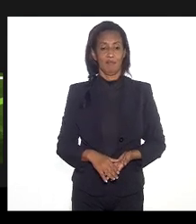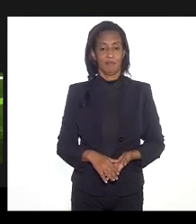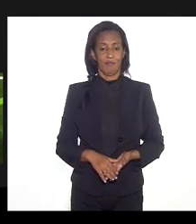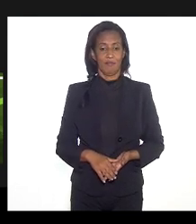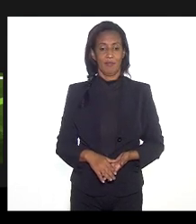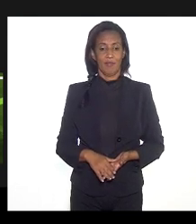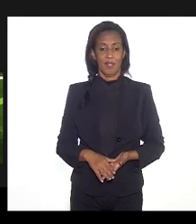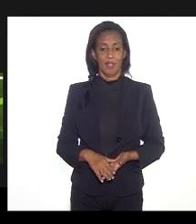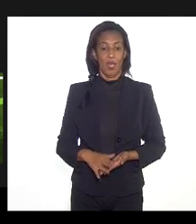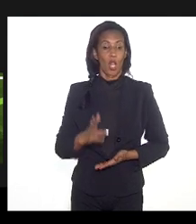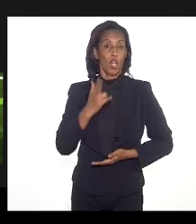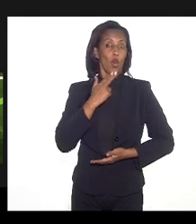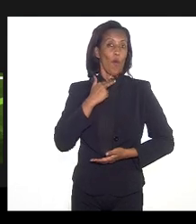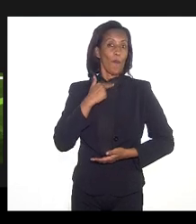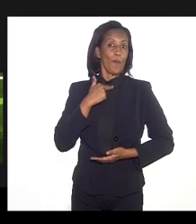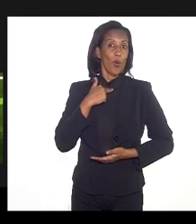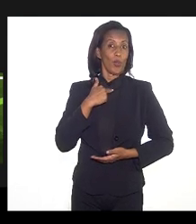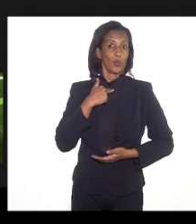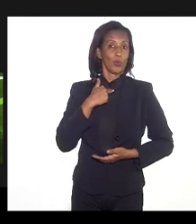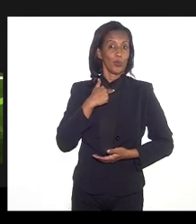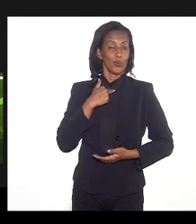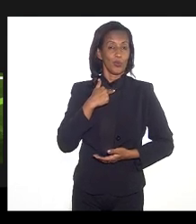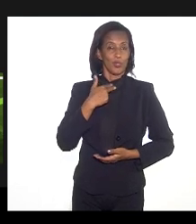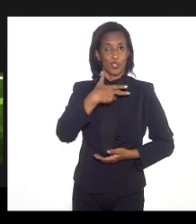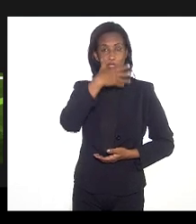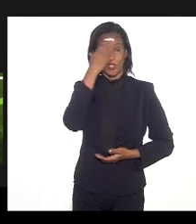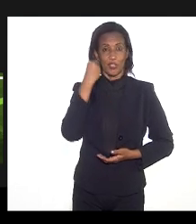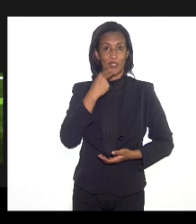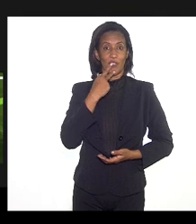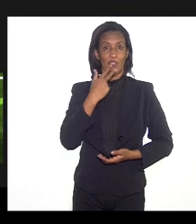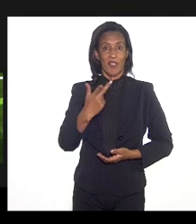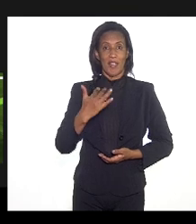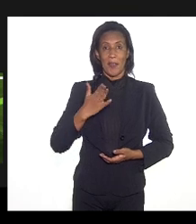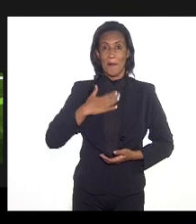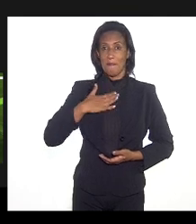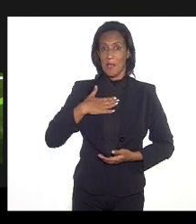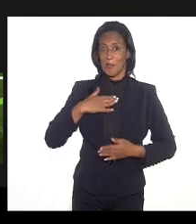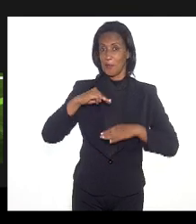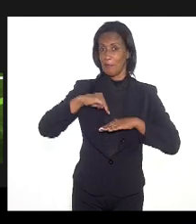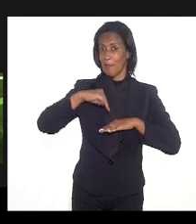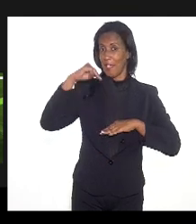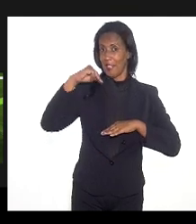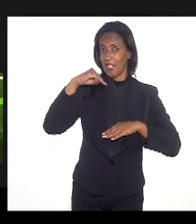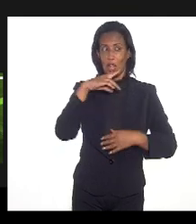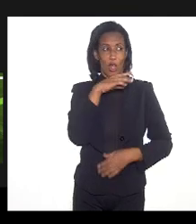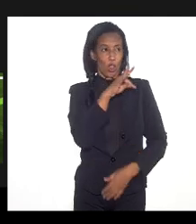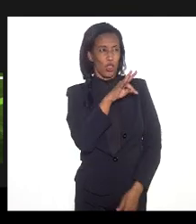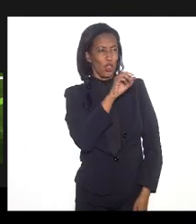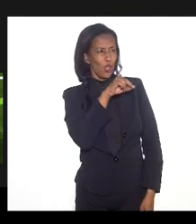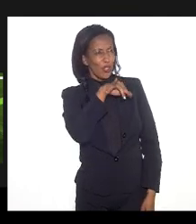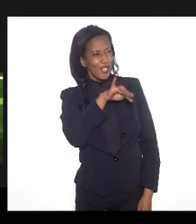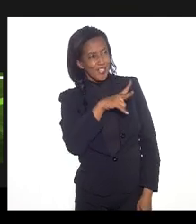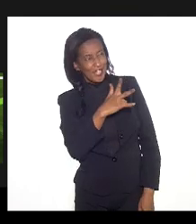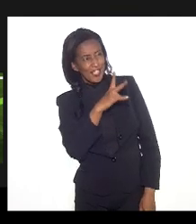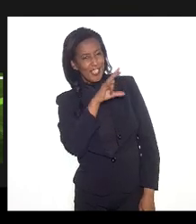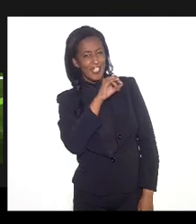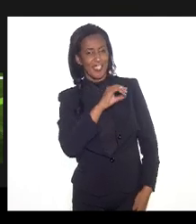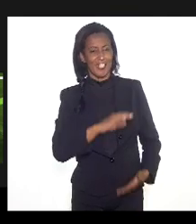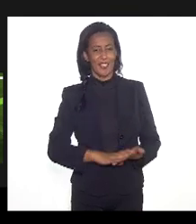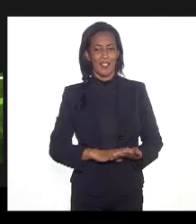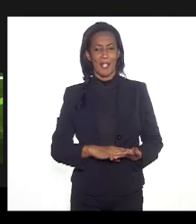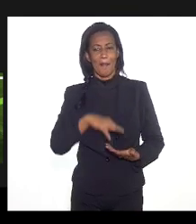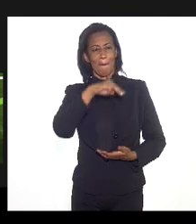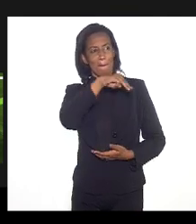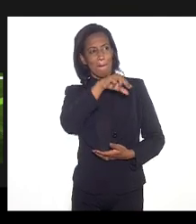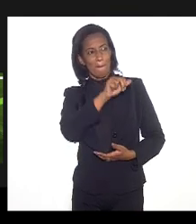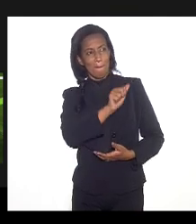posso deixar de saudar assim, os meus mestres, né, Toninho, Canecão,